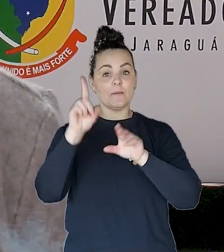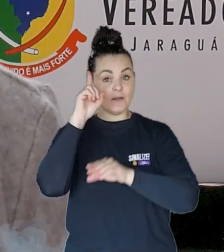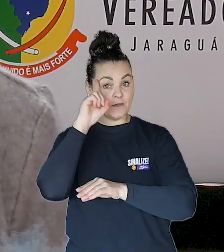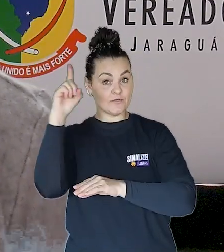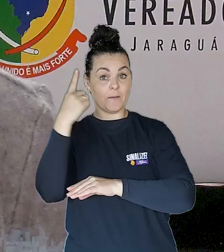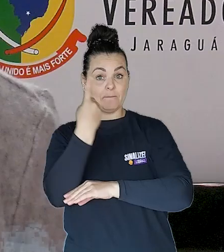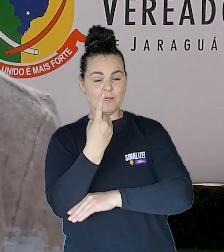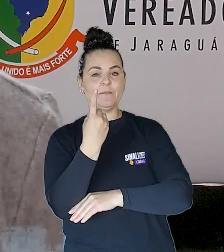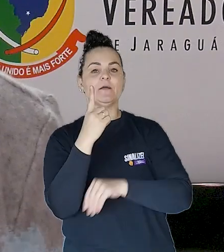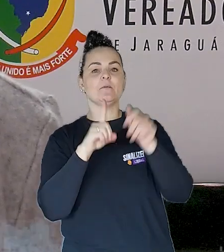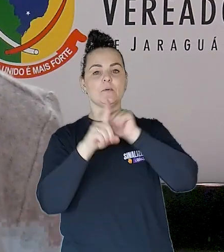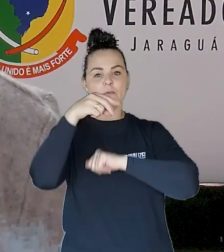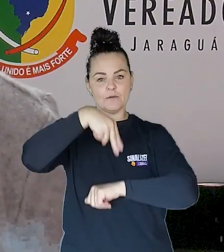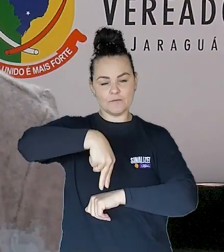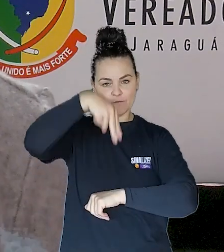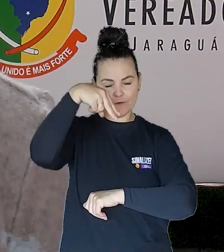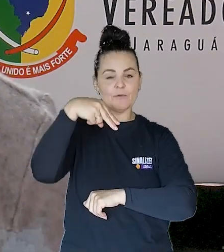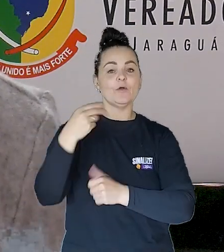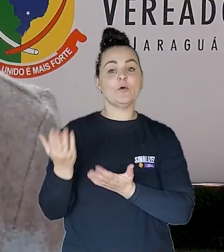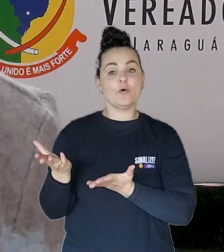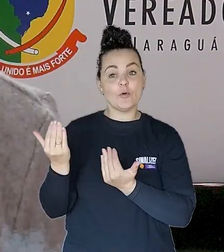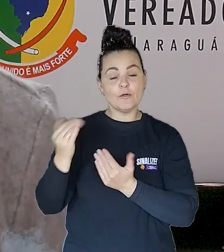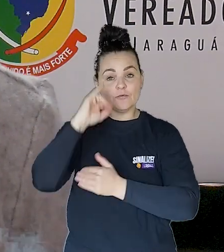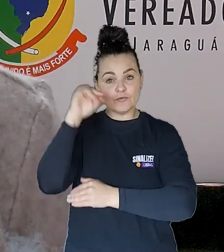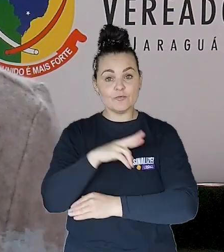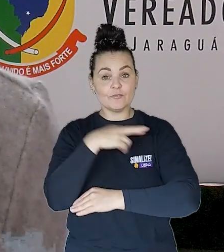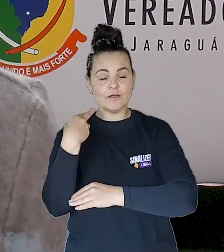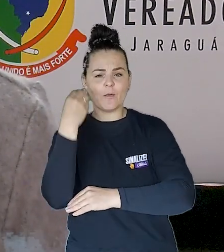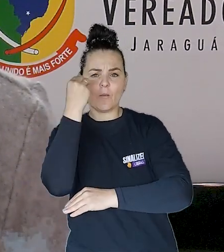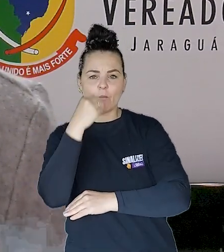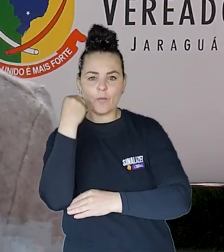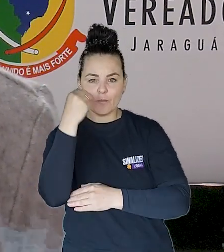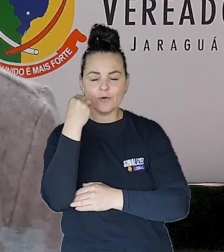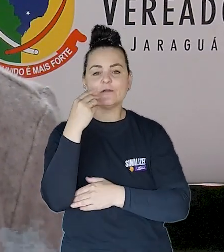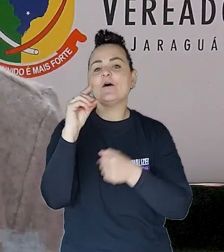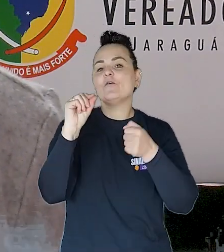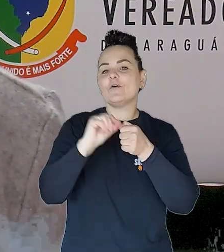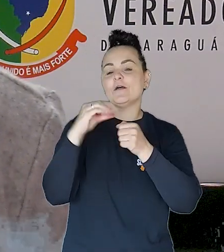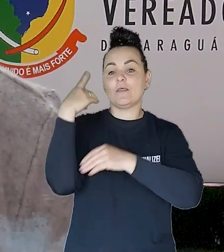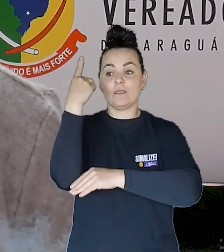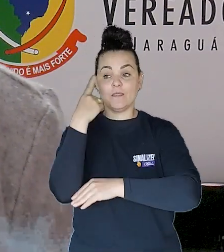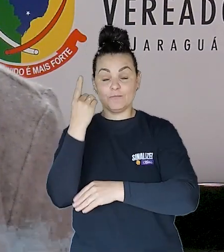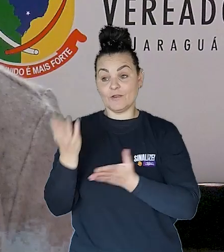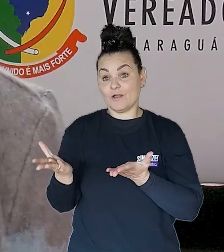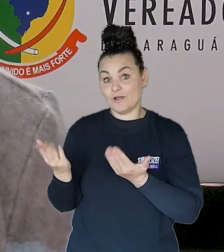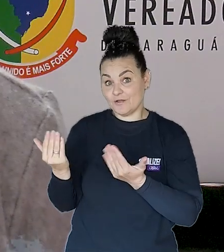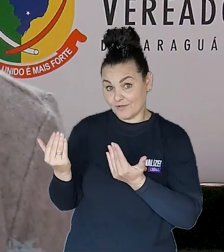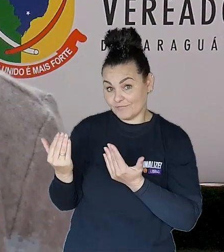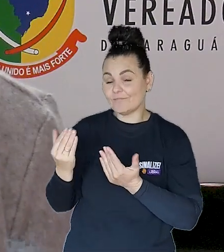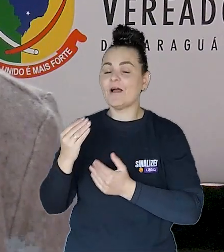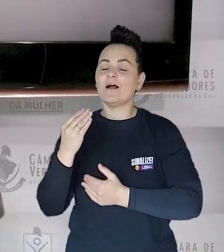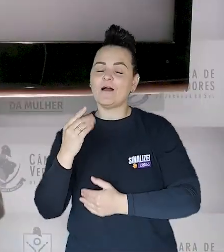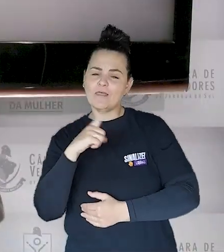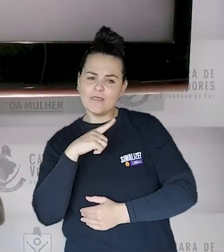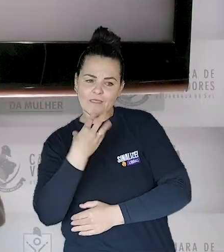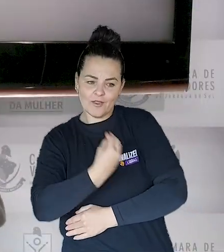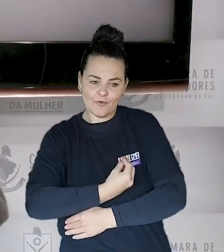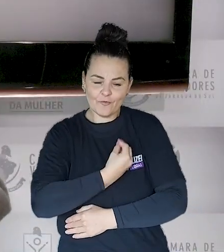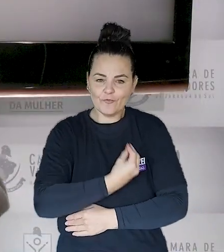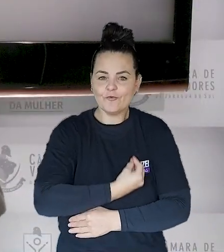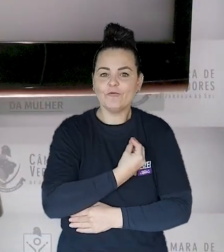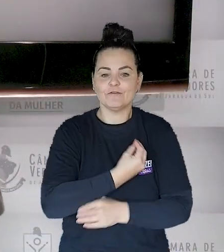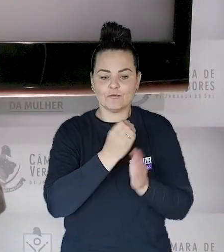Novembro os 22 jovens parlamentares Jaragua terão a oportunidade de atuar como deputados federais Mirins